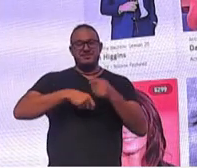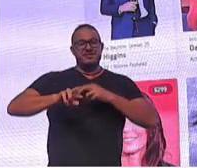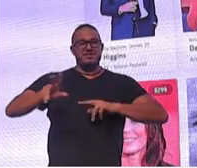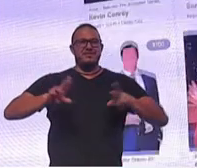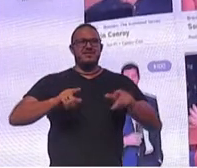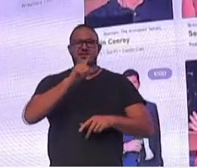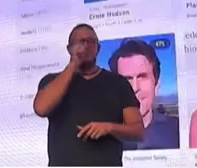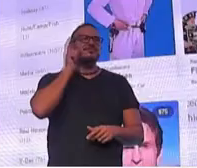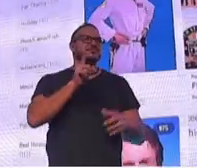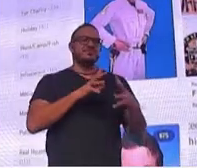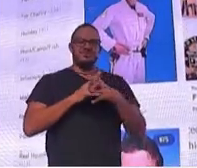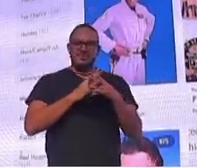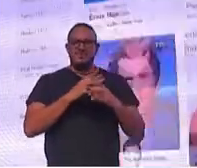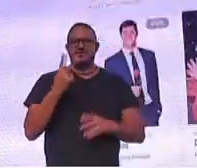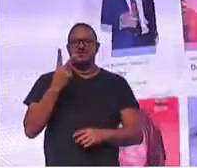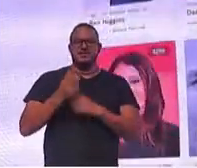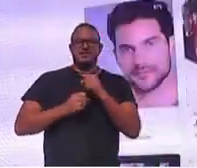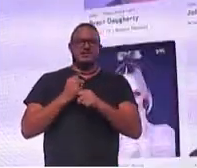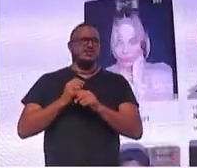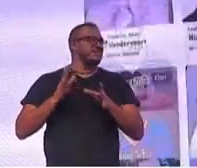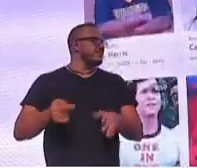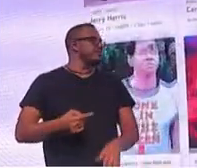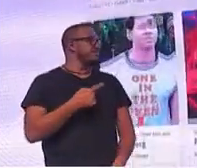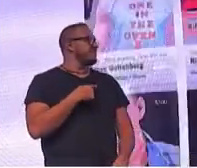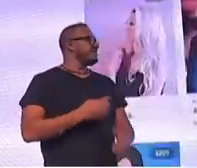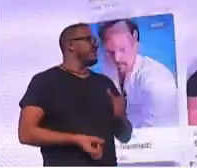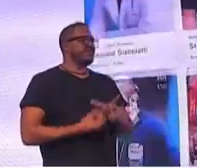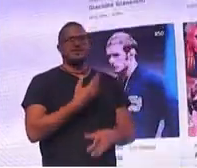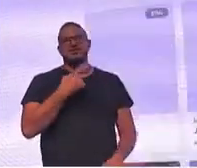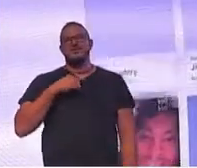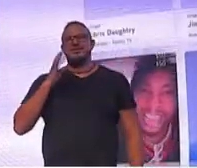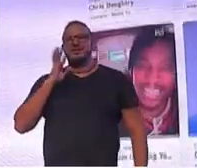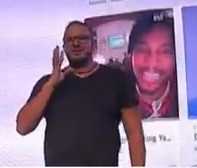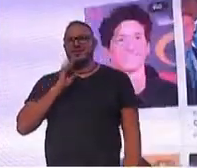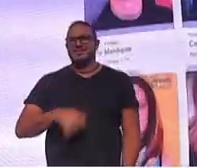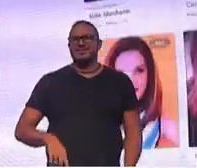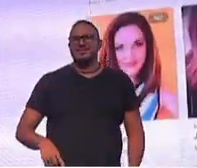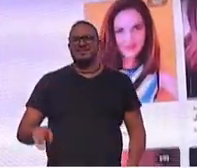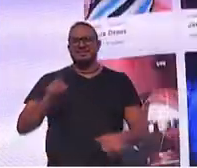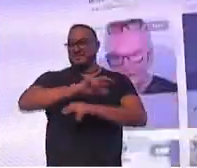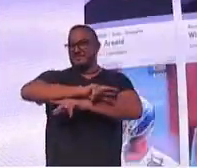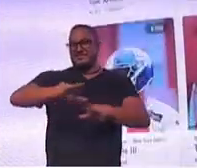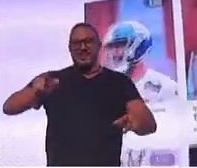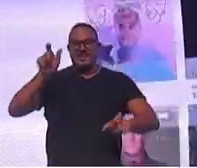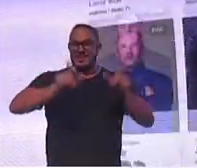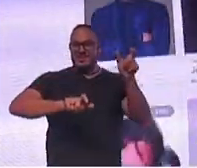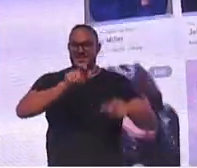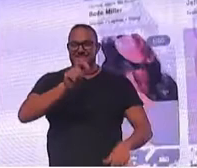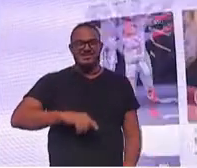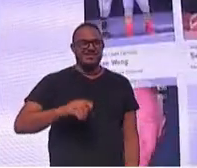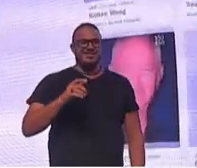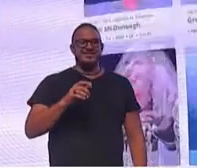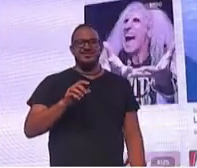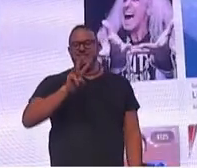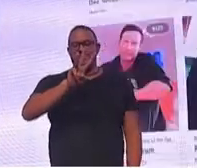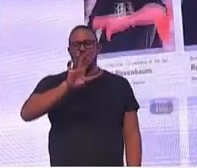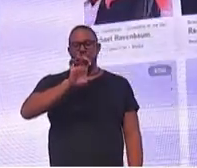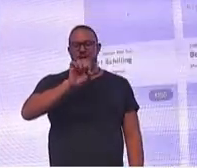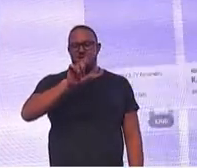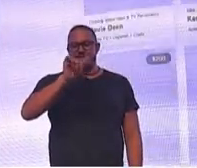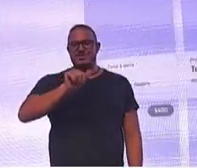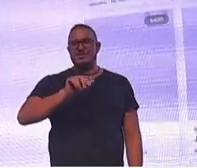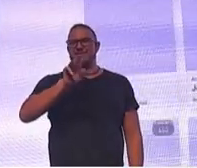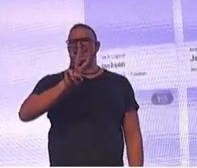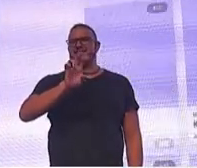nos Estados Unidos já tem há 2 anos, foi criado lá. É muito bacana. Tem Wesley Snipes, Charlie Sheen, para quem é fã do